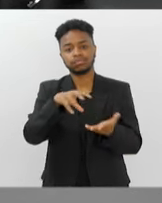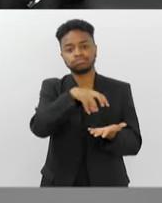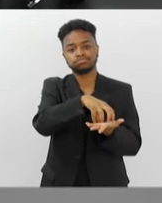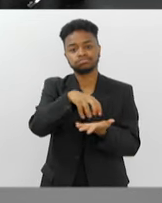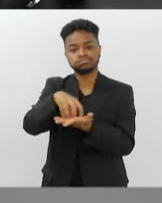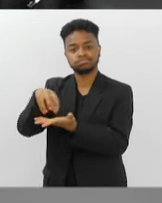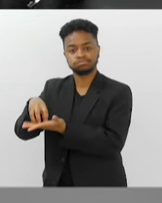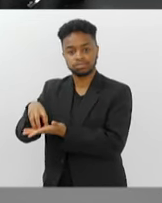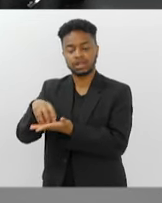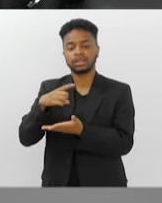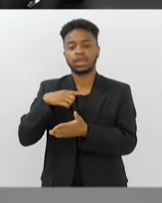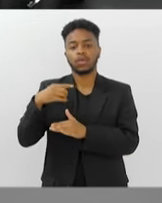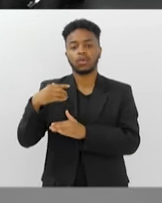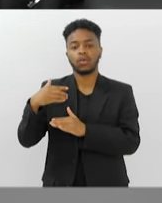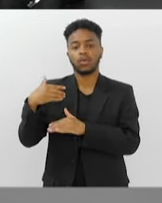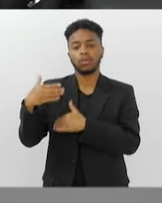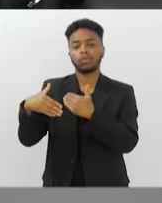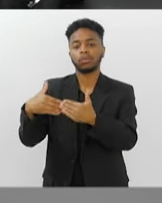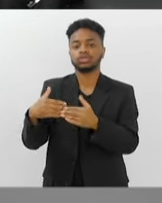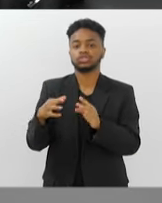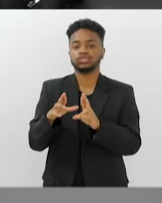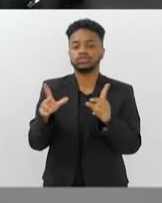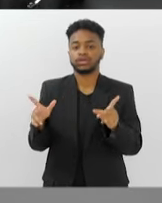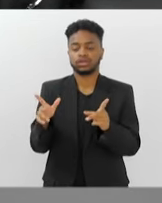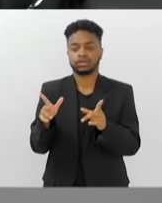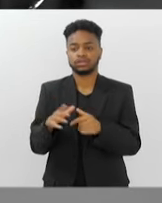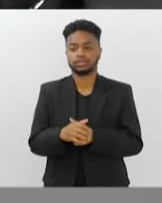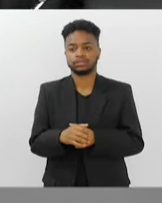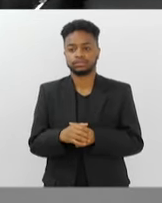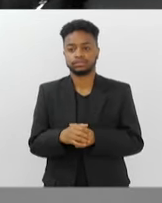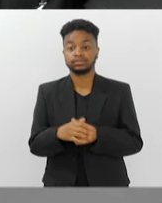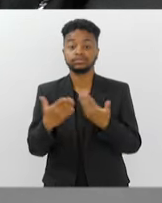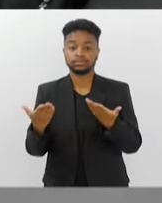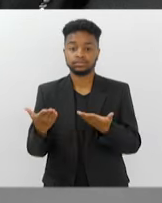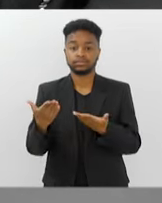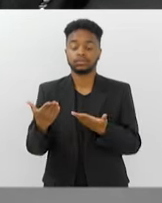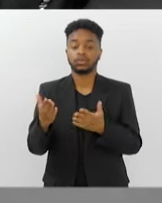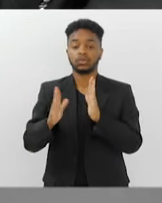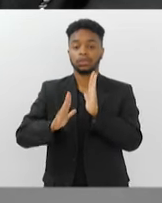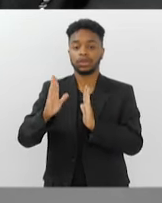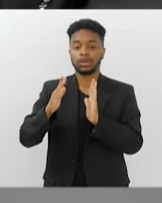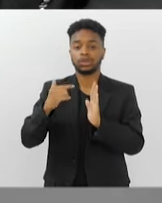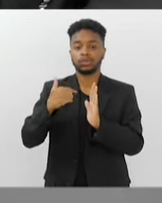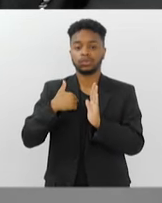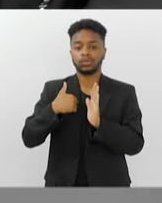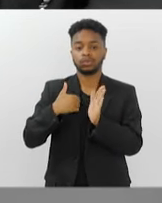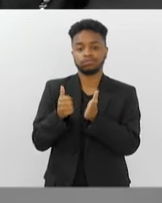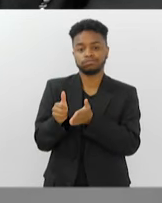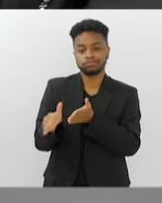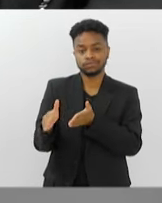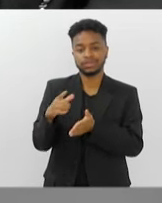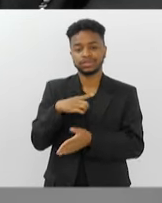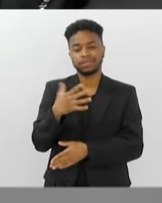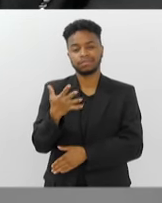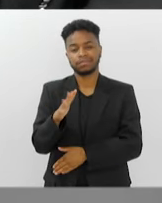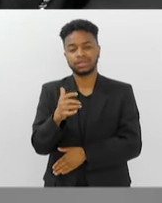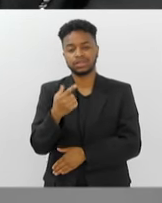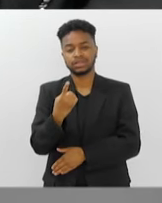é um processo diferente então a época da minha exoneração nós tínhamos aproximadamente